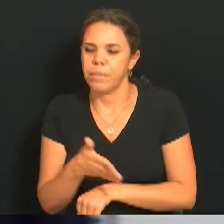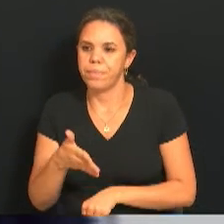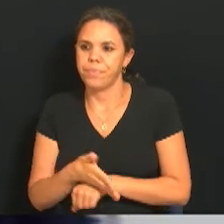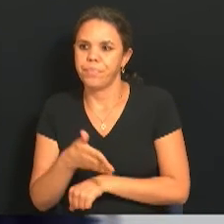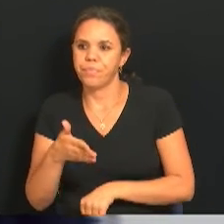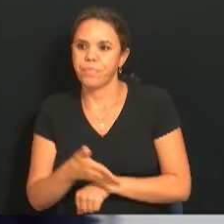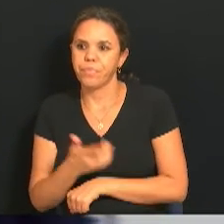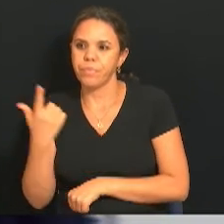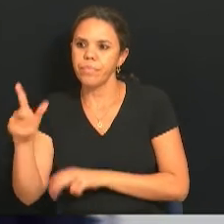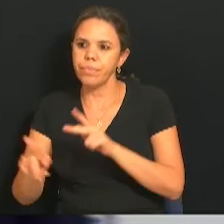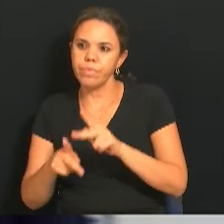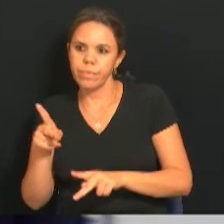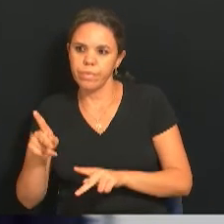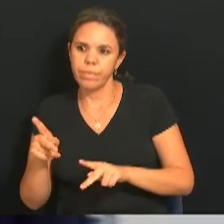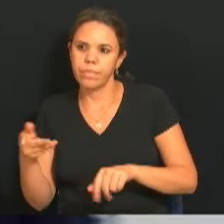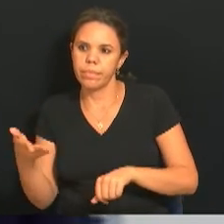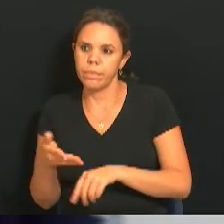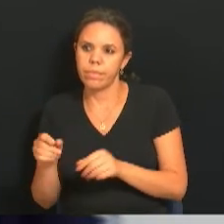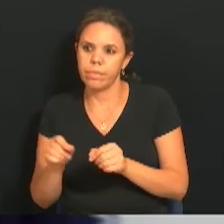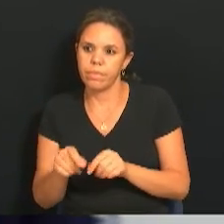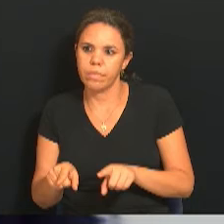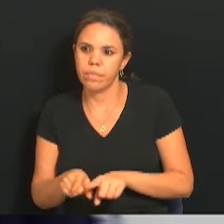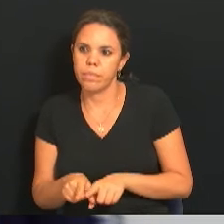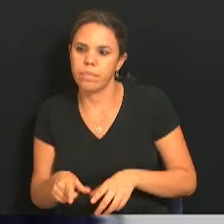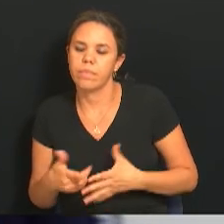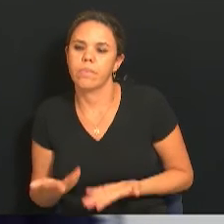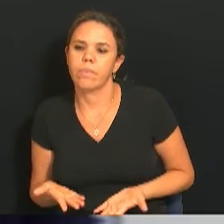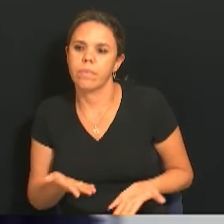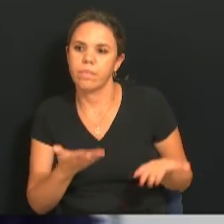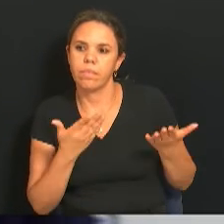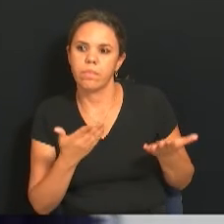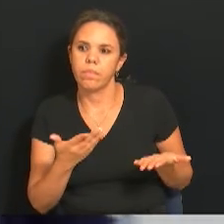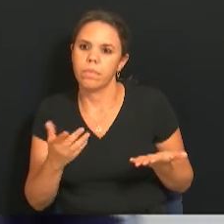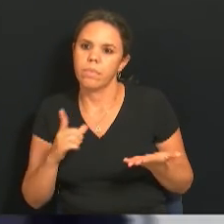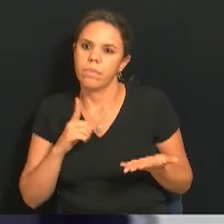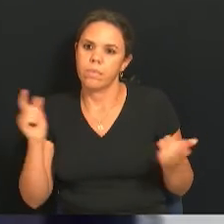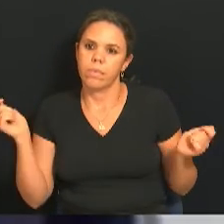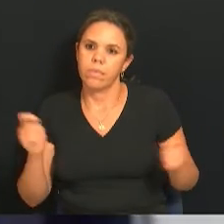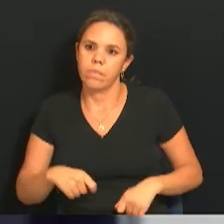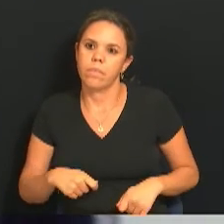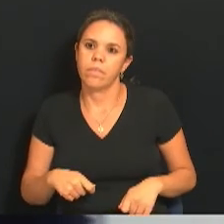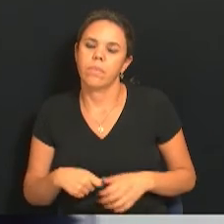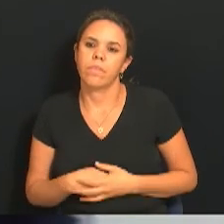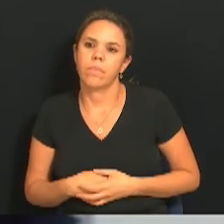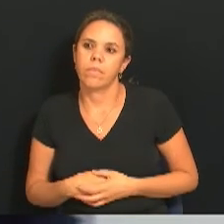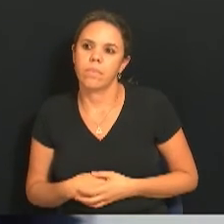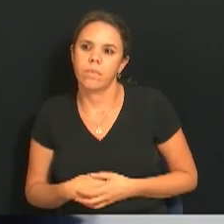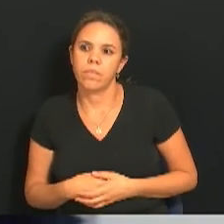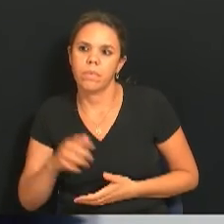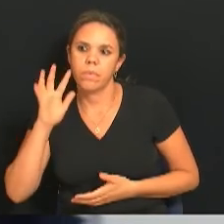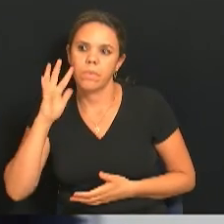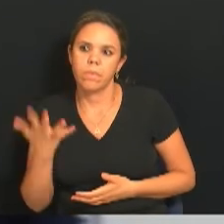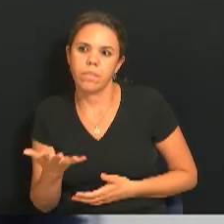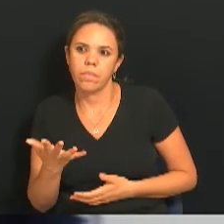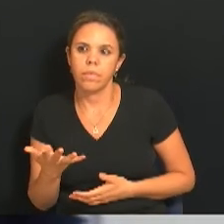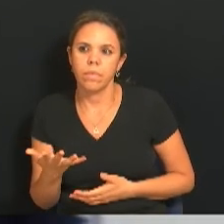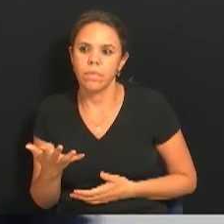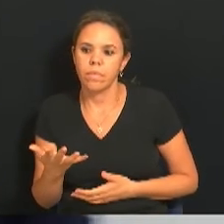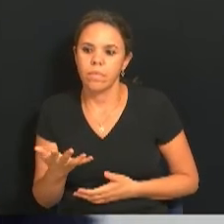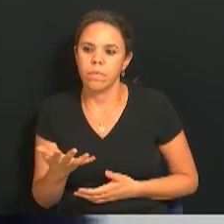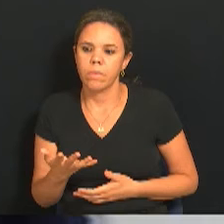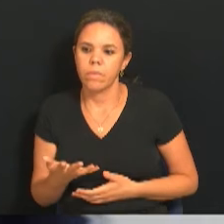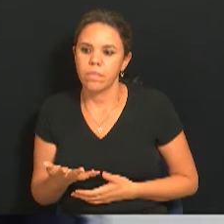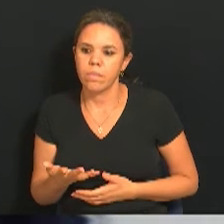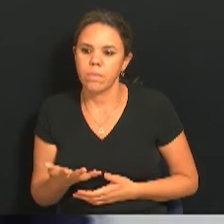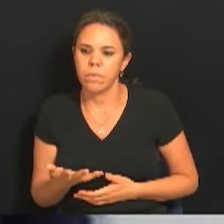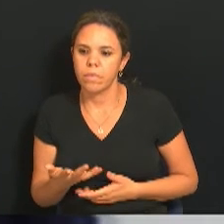outros que têm que vir fazer parte, termos as ferramentas necessárias para dar as soluções, para buscar resolver